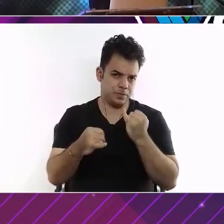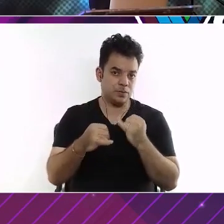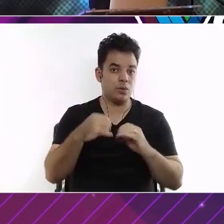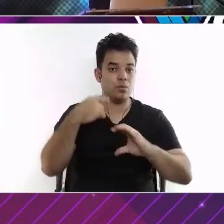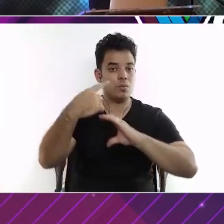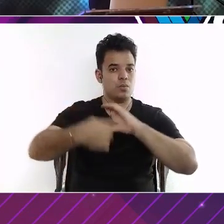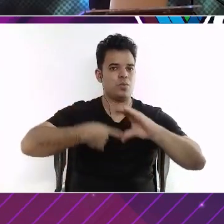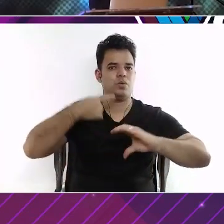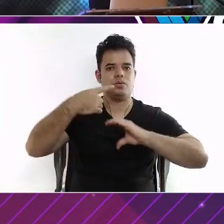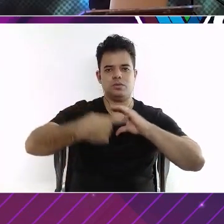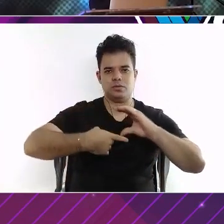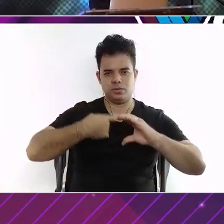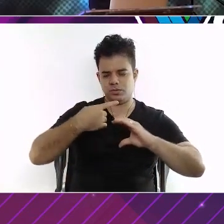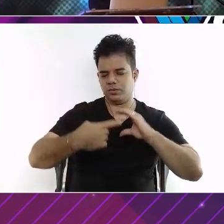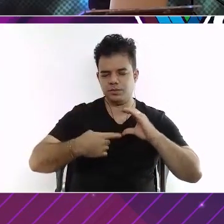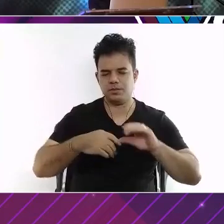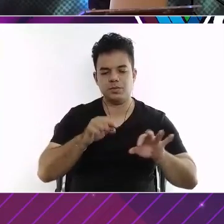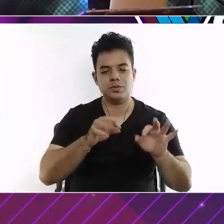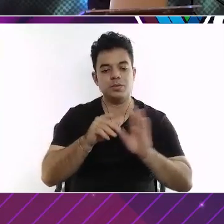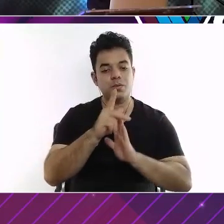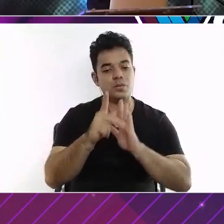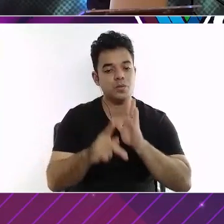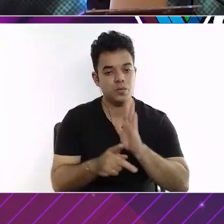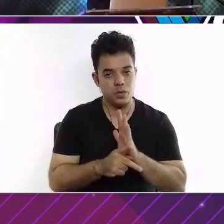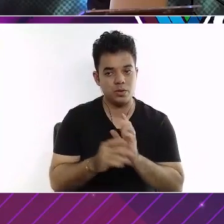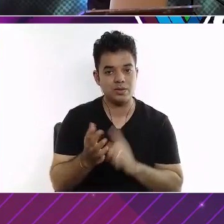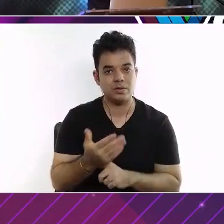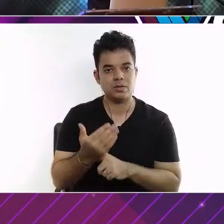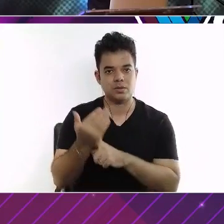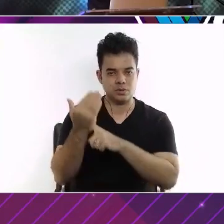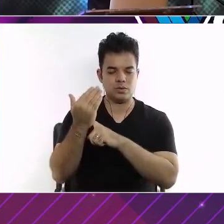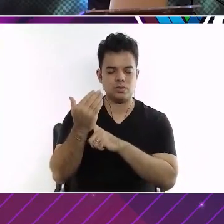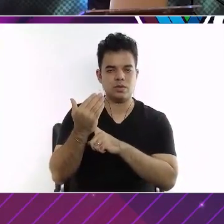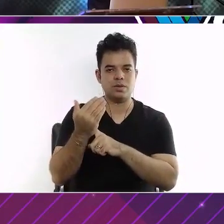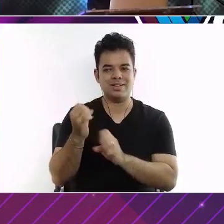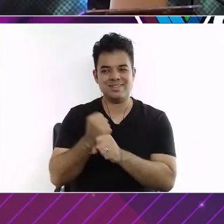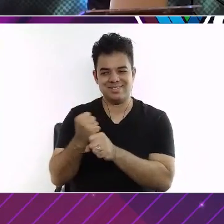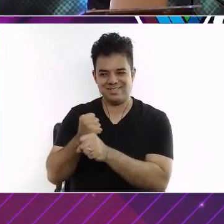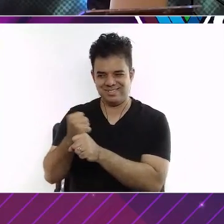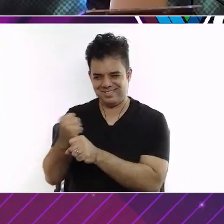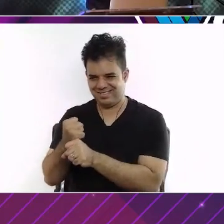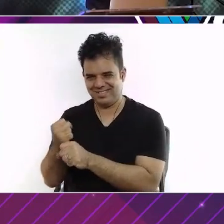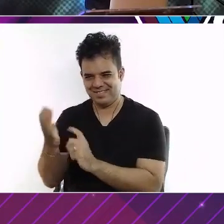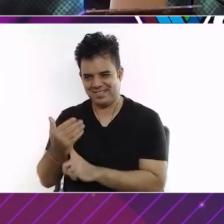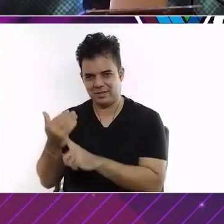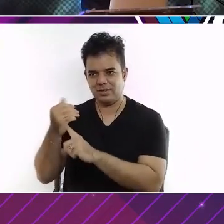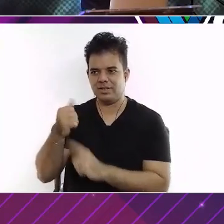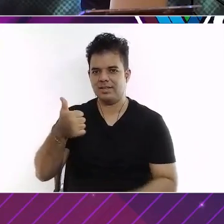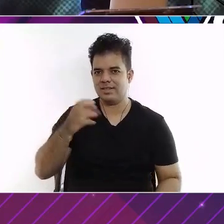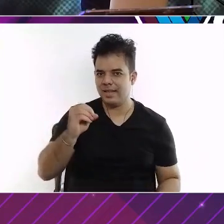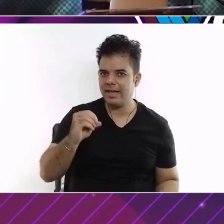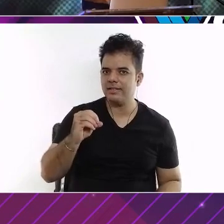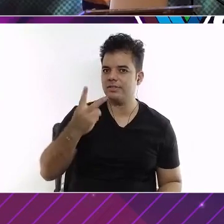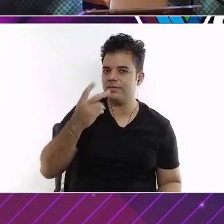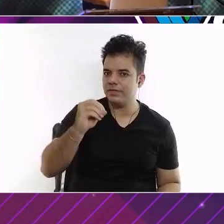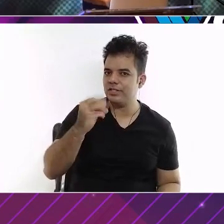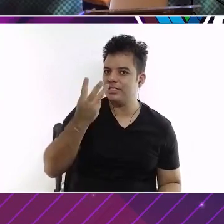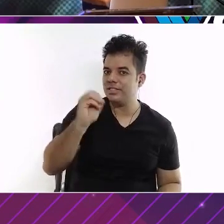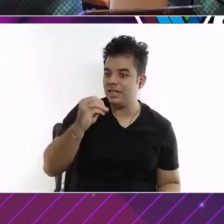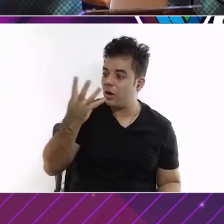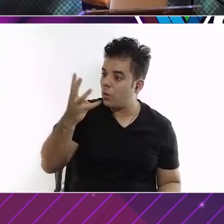anos e meio. Projetos de tecnologia duram 10, 20, 30 anos, 40 anos.